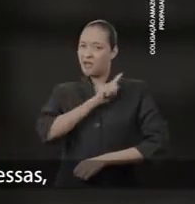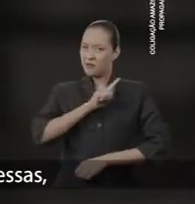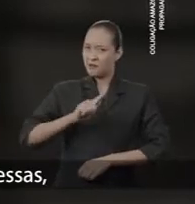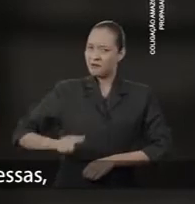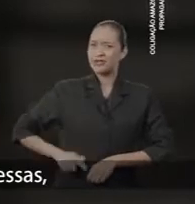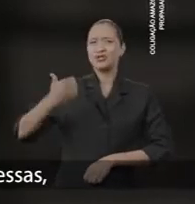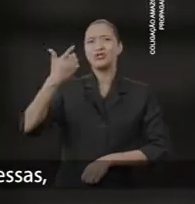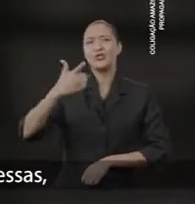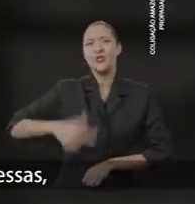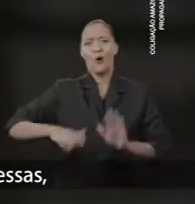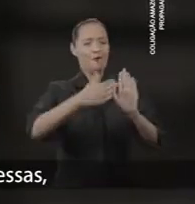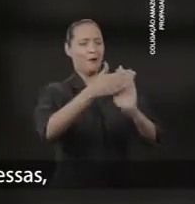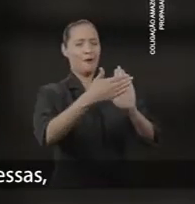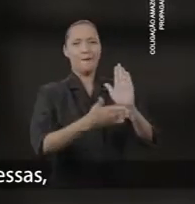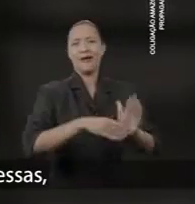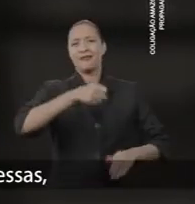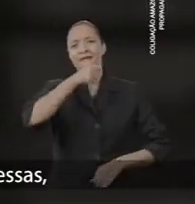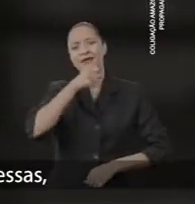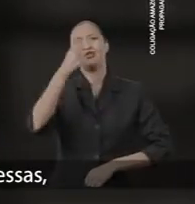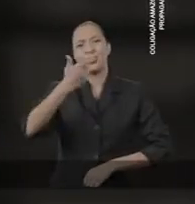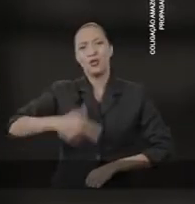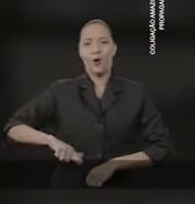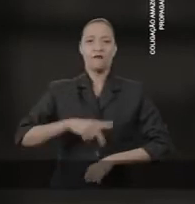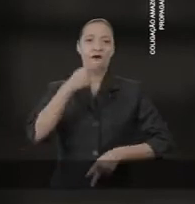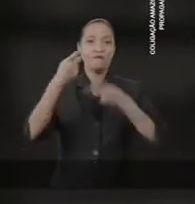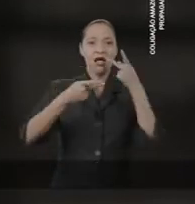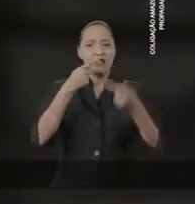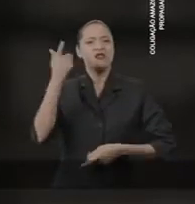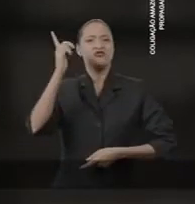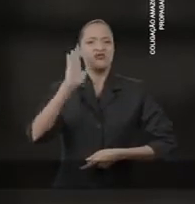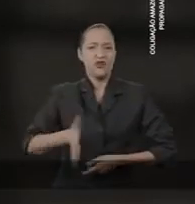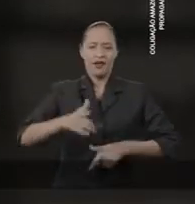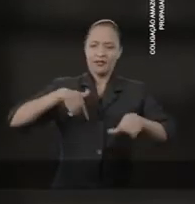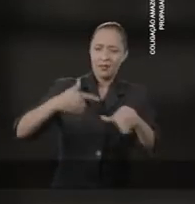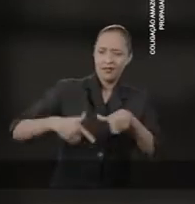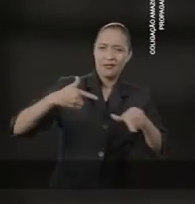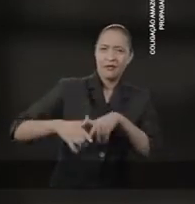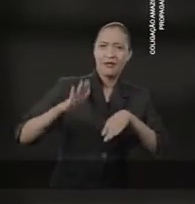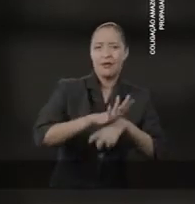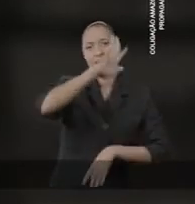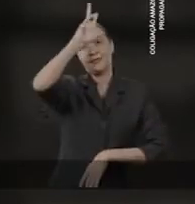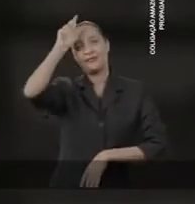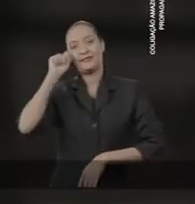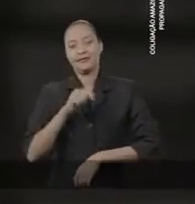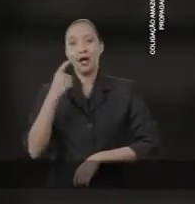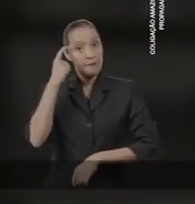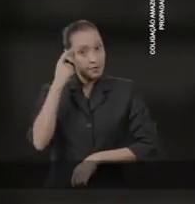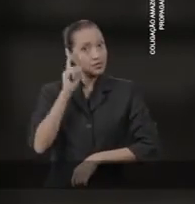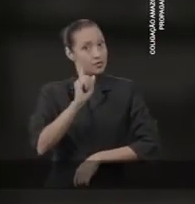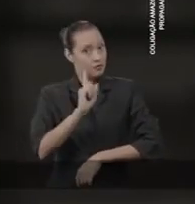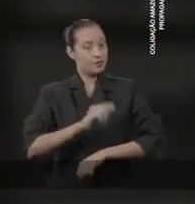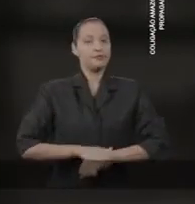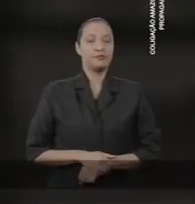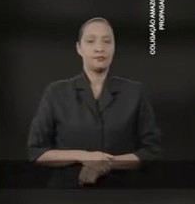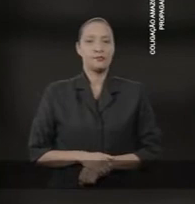governantes voltando com as mesmas promessas, dizendo que já fizeram de tudo pelo Amazonas. Mas pensa